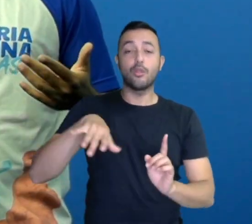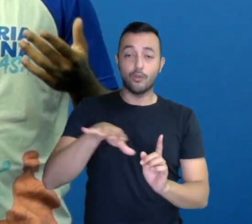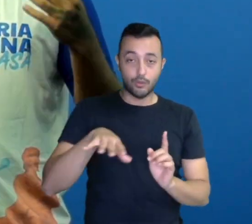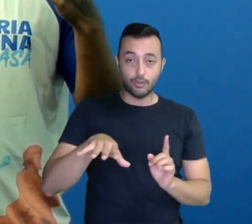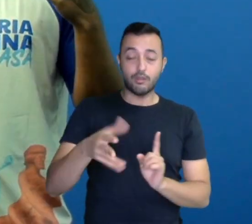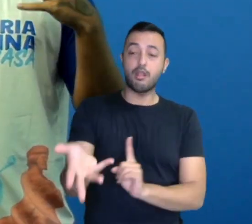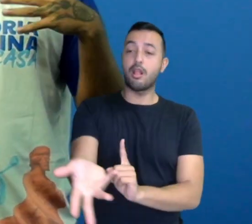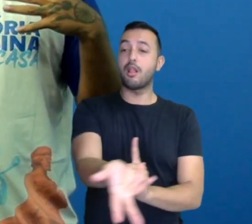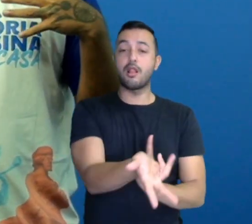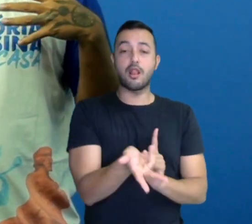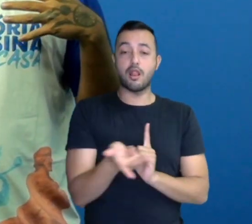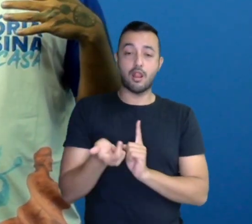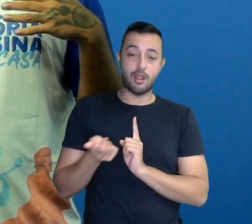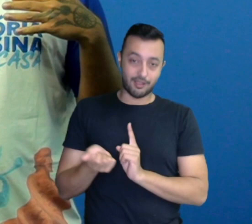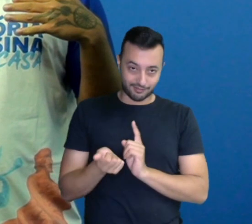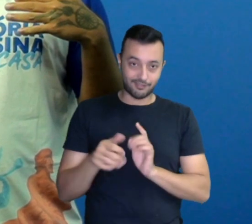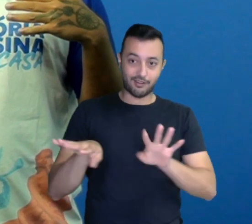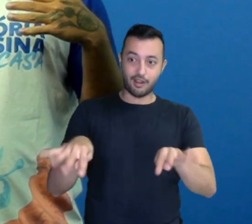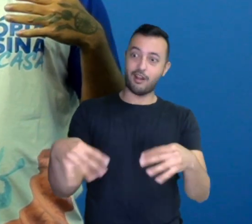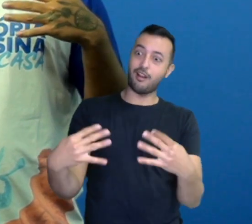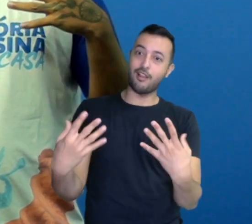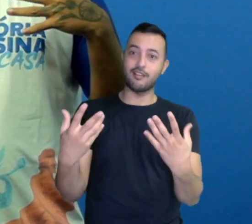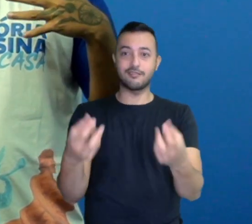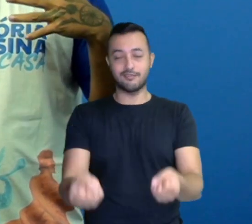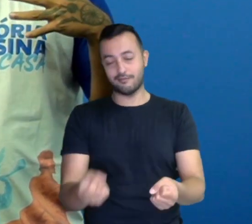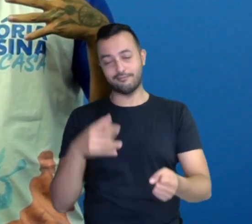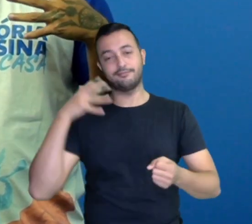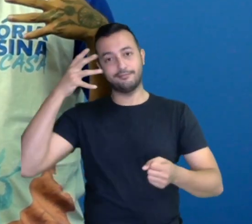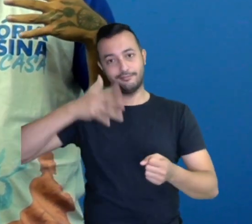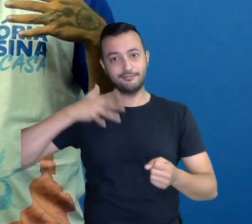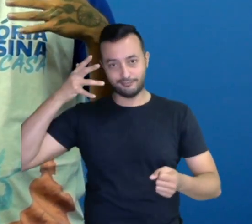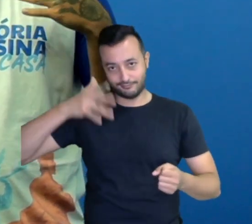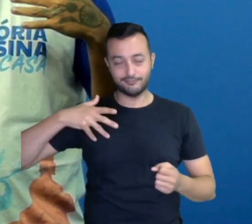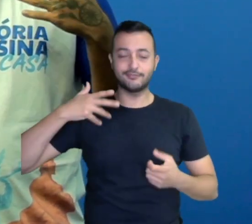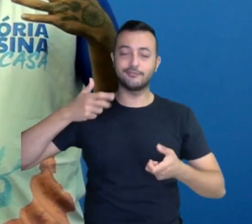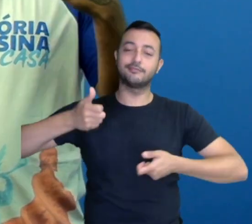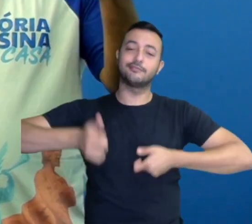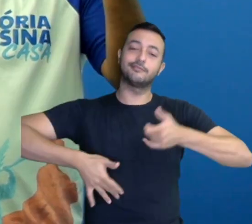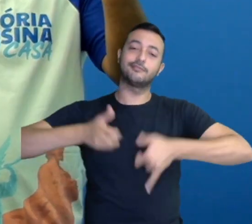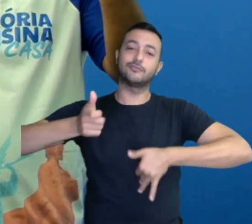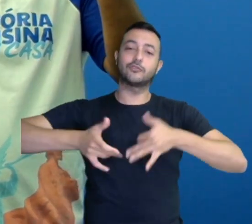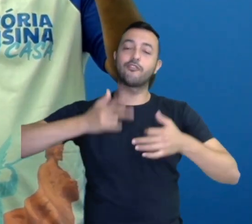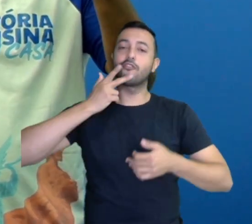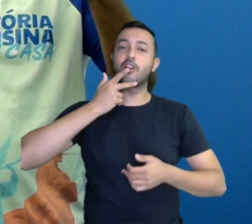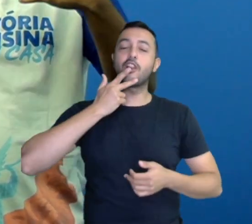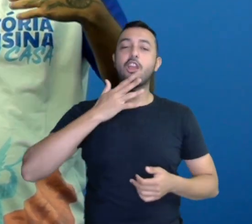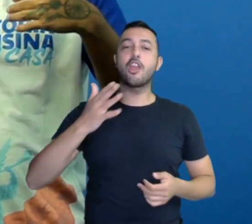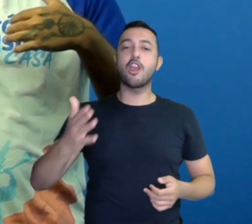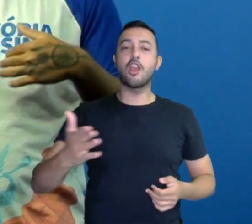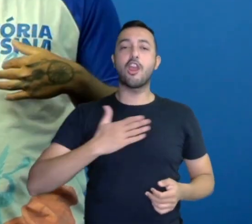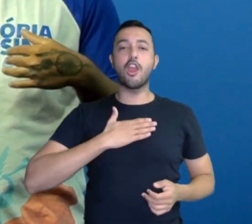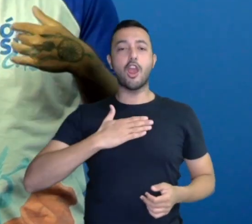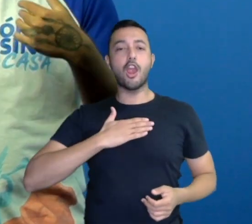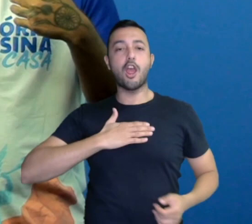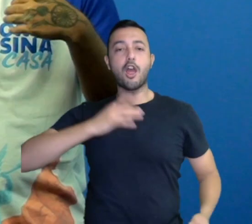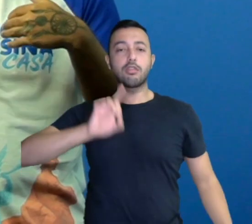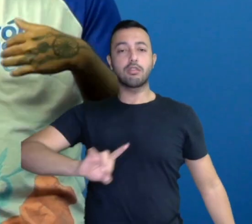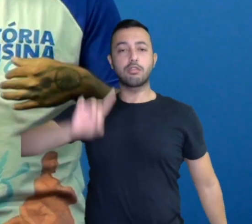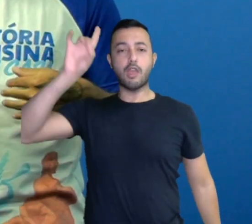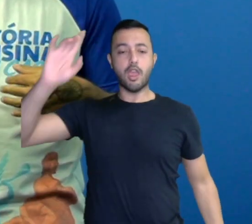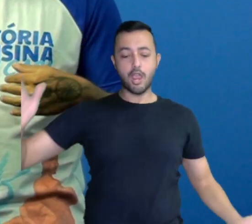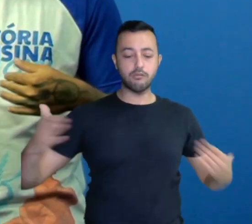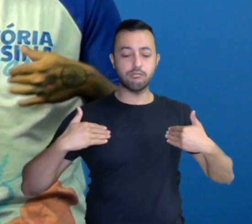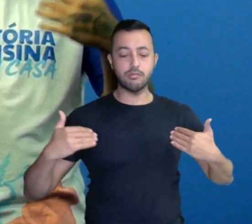no Egito, o rei ele tinha um discurso religioso que dizia que ele ou era o próprio Deus, o próprio